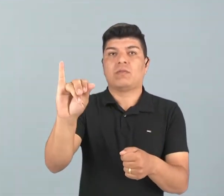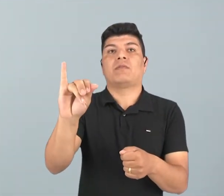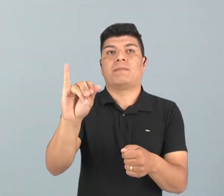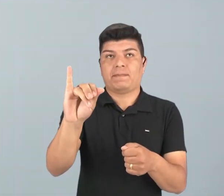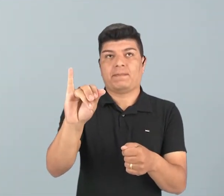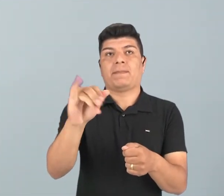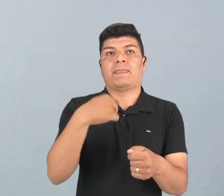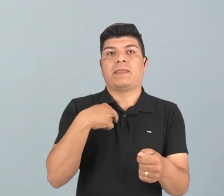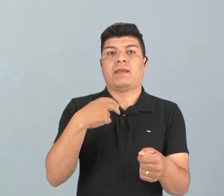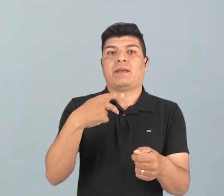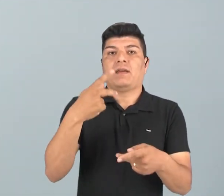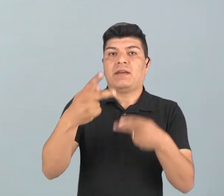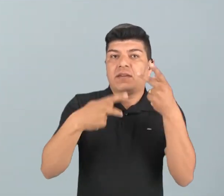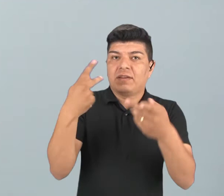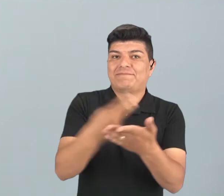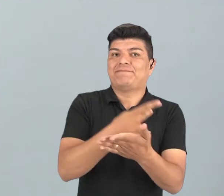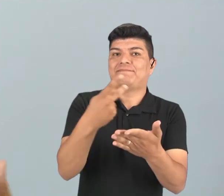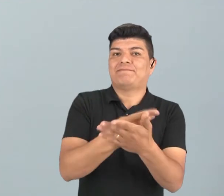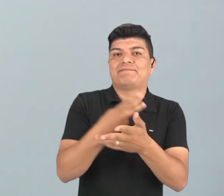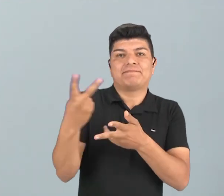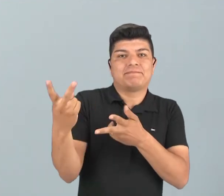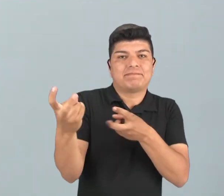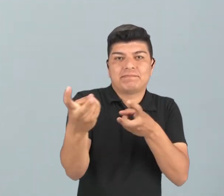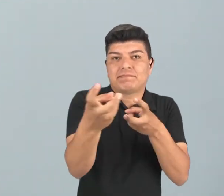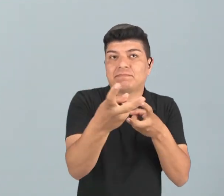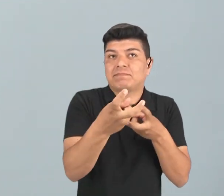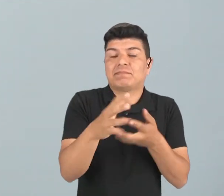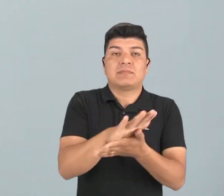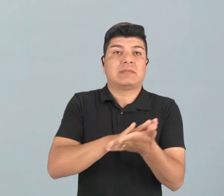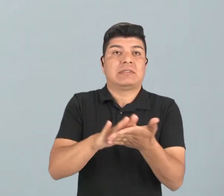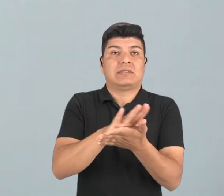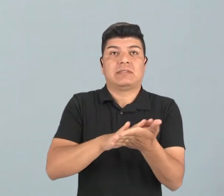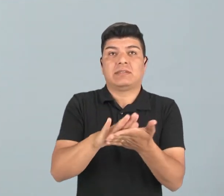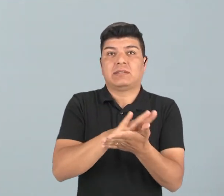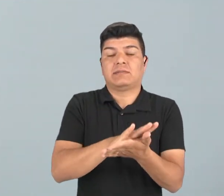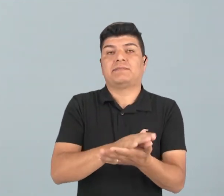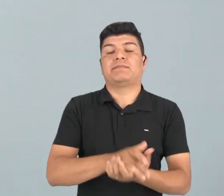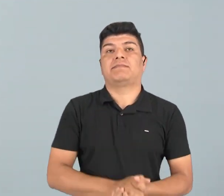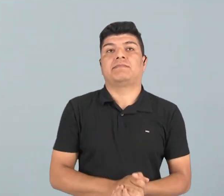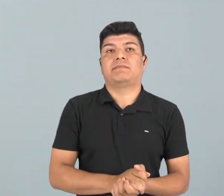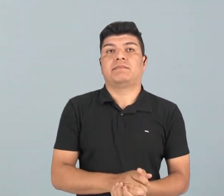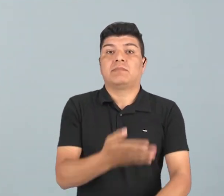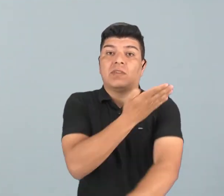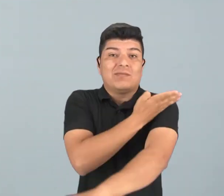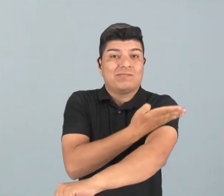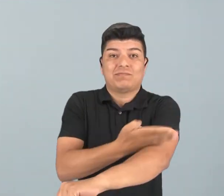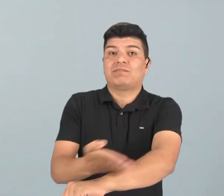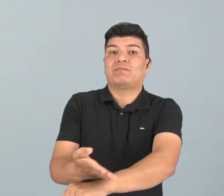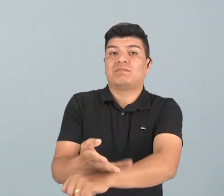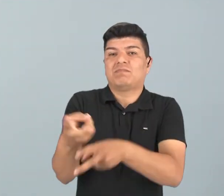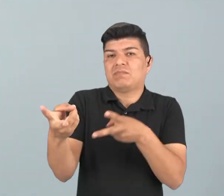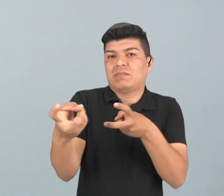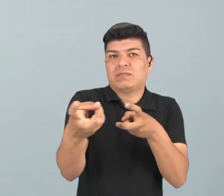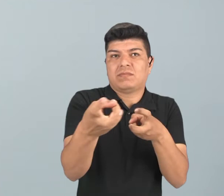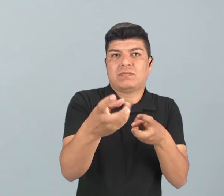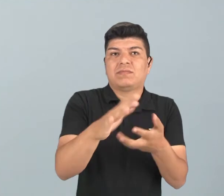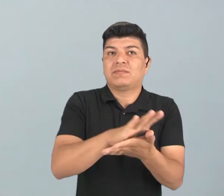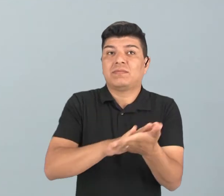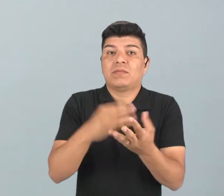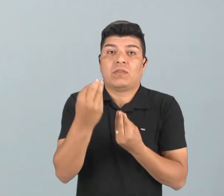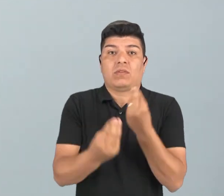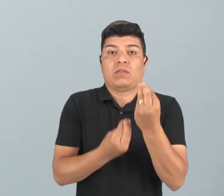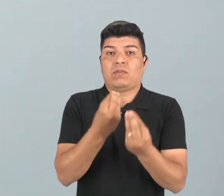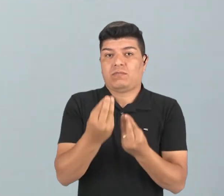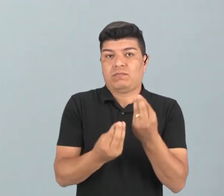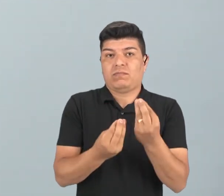gente fala errado e nem percebe. Porque é tão habitual e é uma coisa assim que a gente não percebe a forma que a gente está